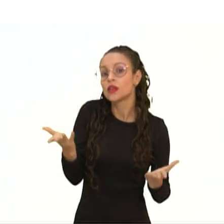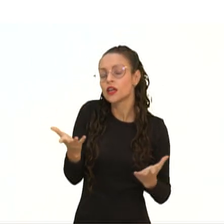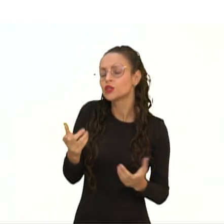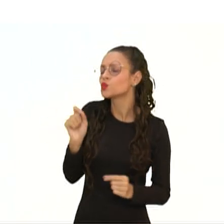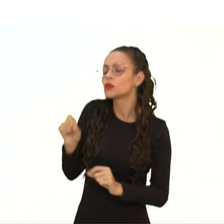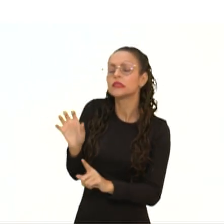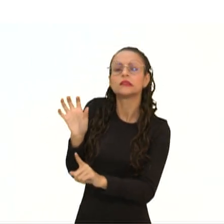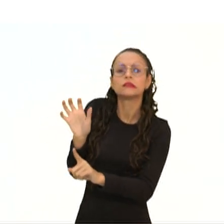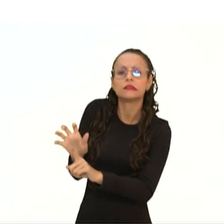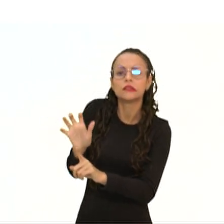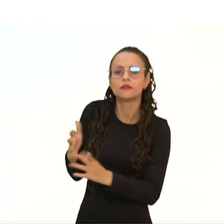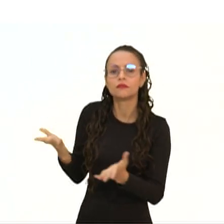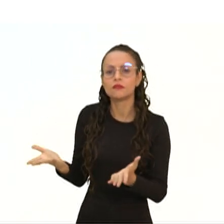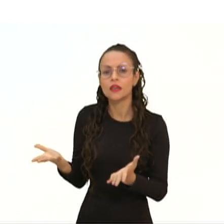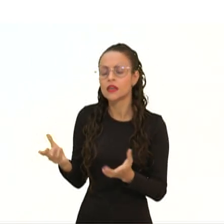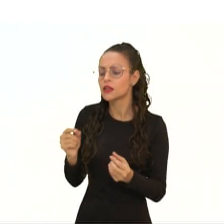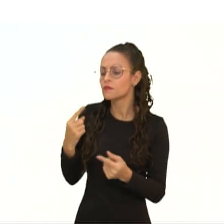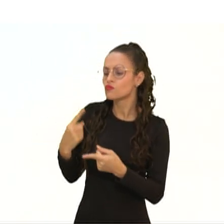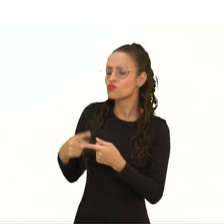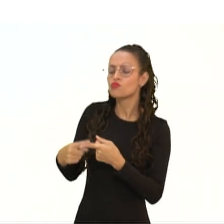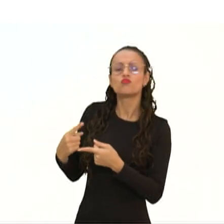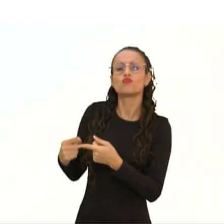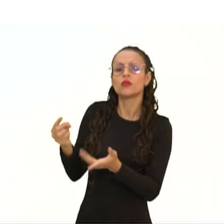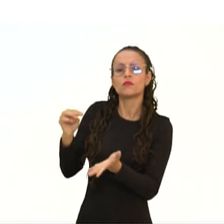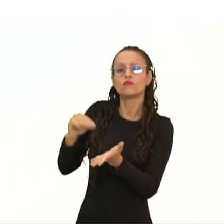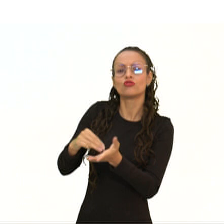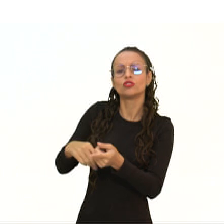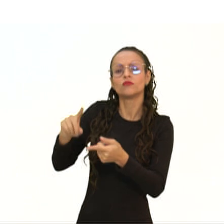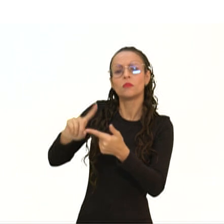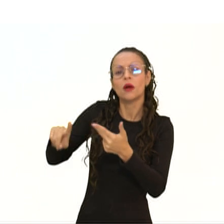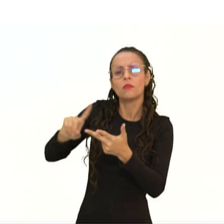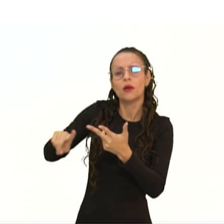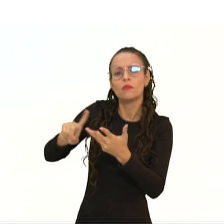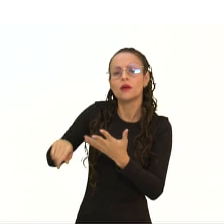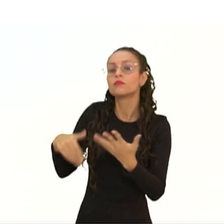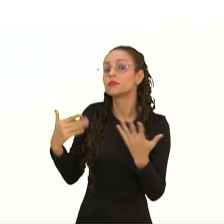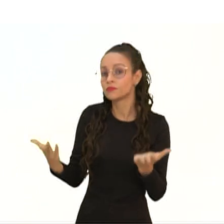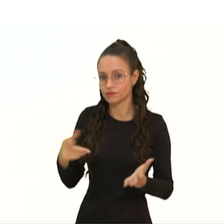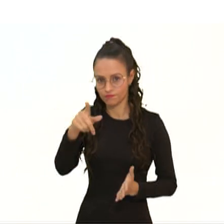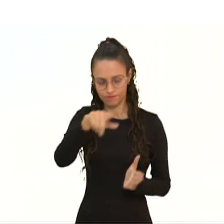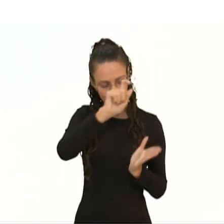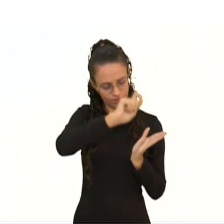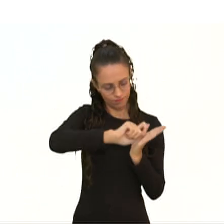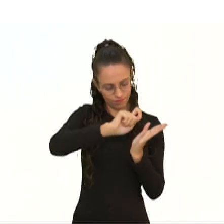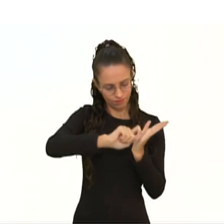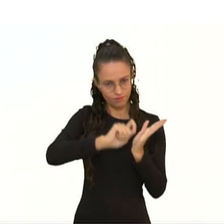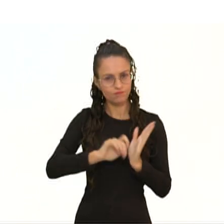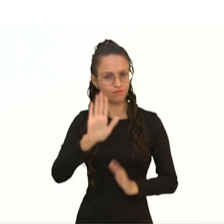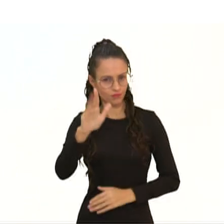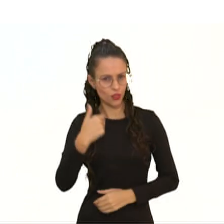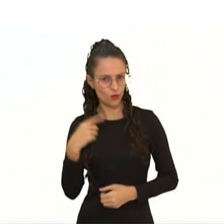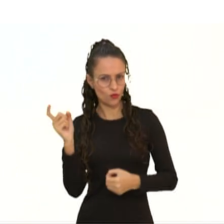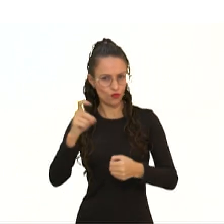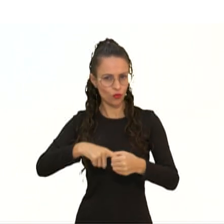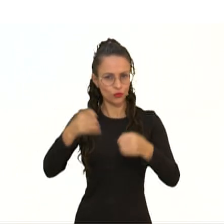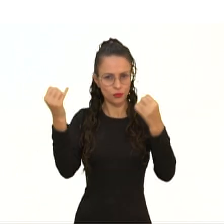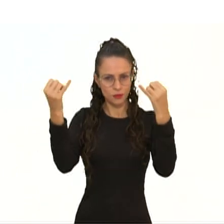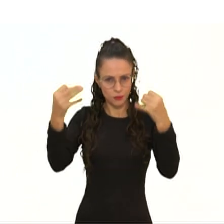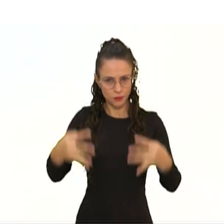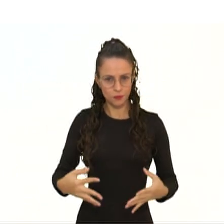interfere na vida dela o que que afeta para que ela tem esses transtornos anota aí eu já volto aqui para te